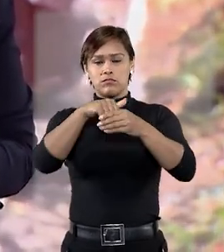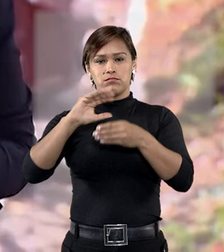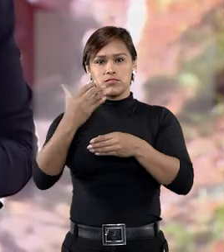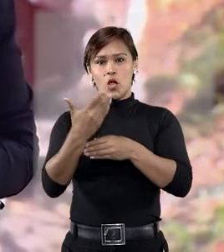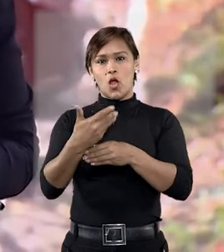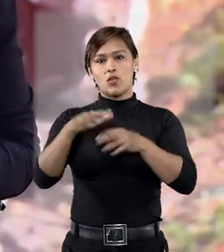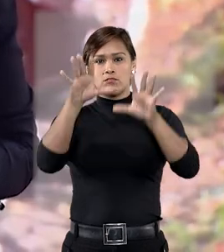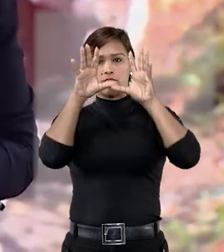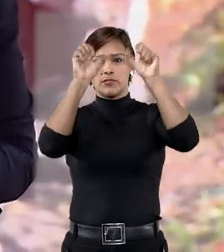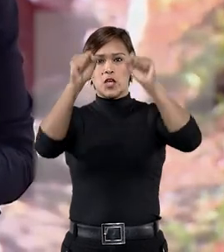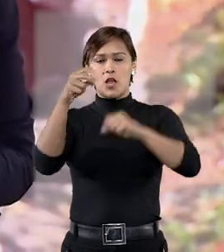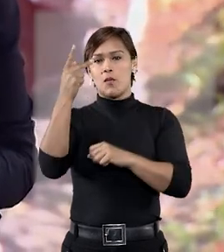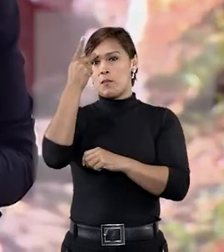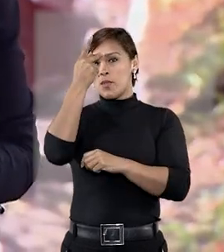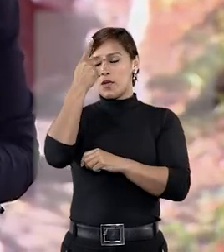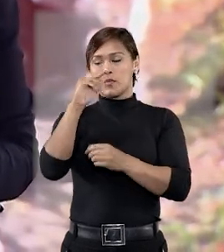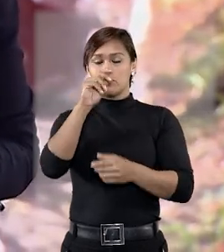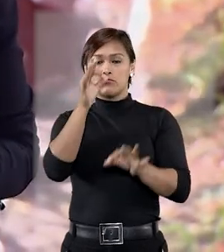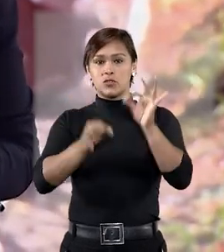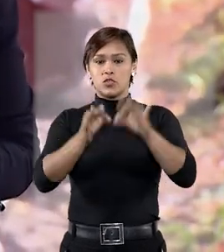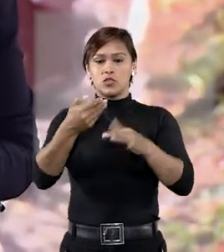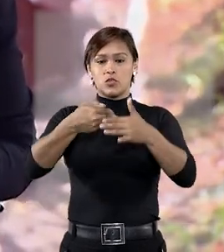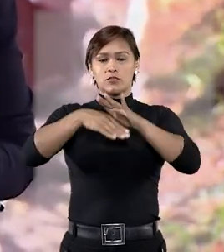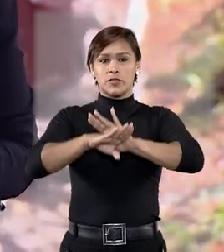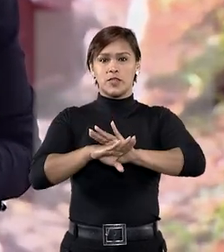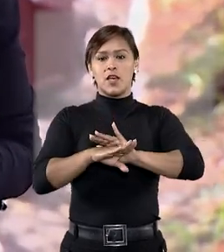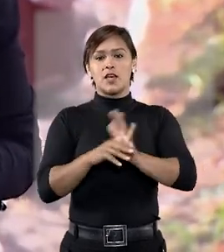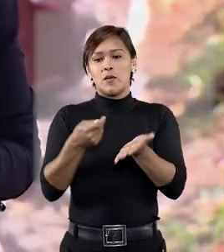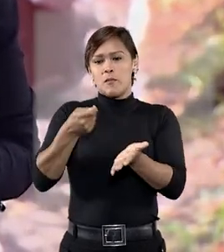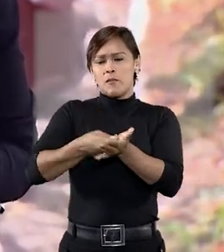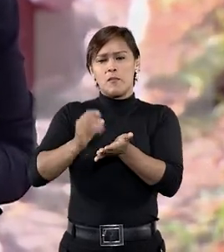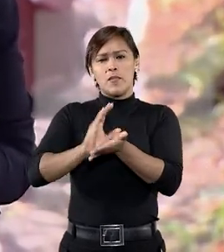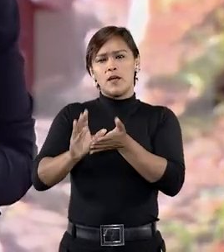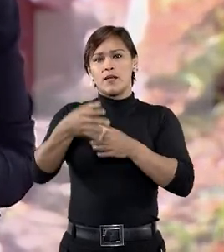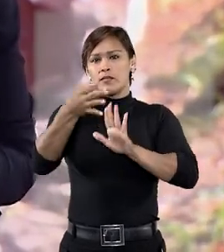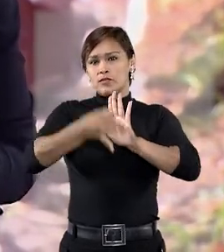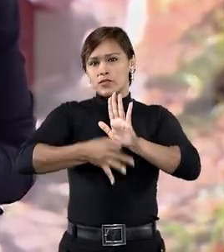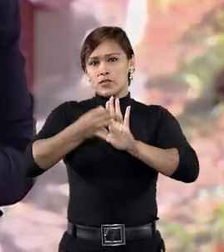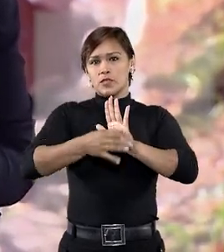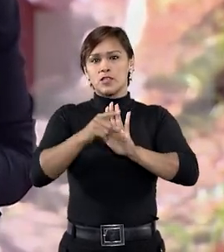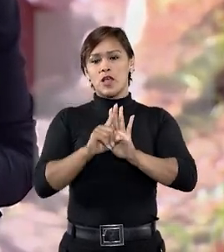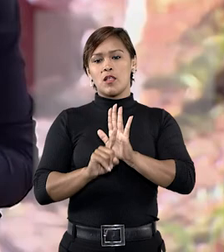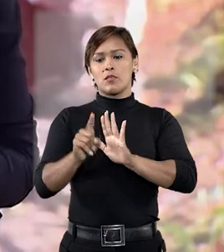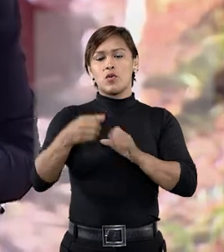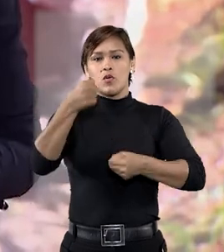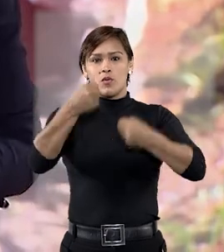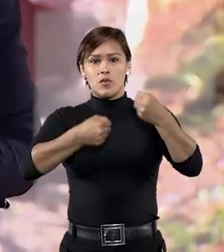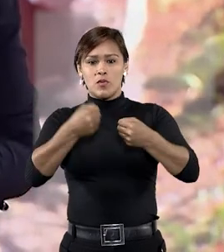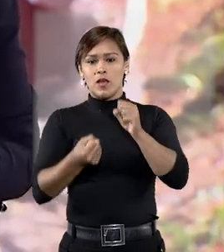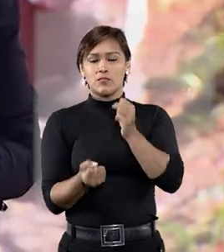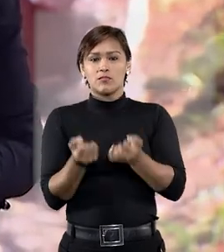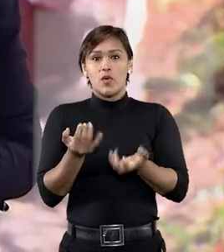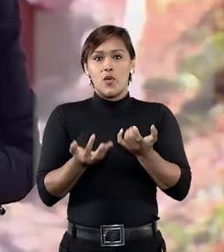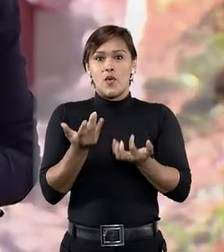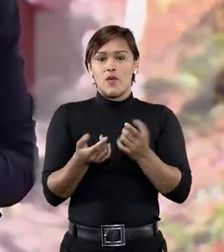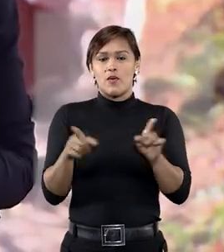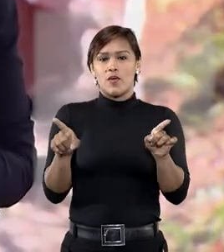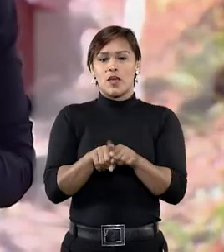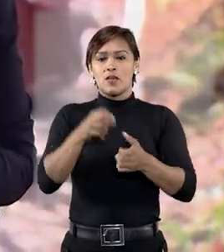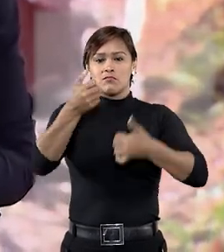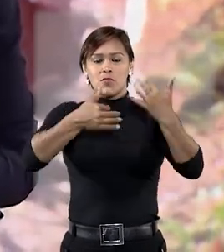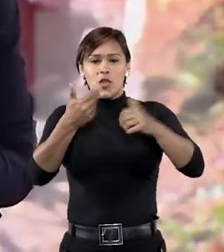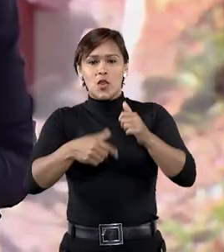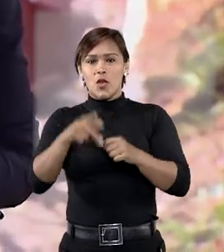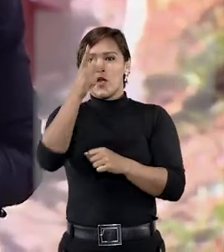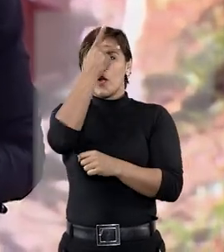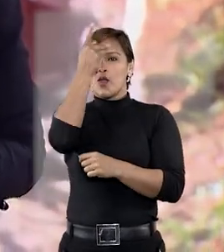do Tribunal Paulista, que julgou improcedente a ação de indenização ajuizada pelo dono de um veículo incendiado, sob o fundamento